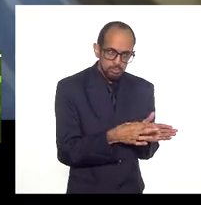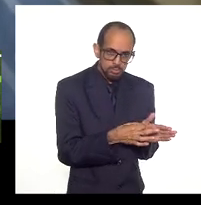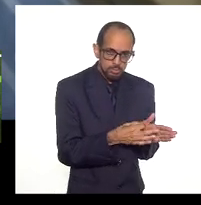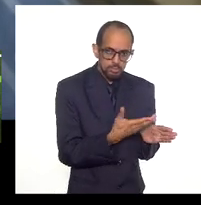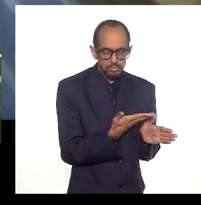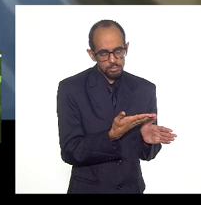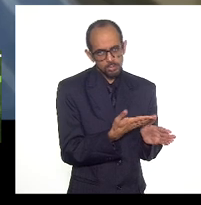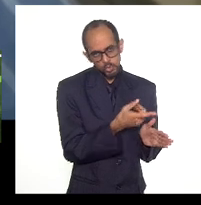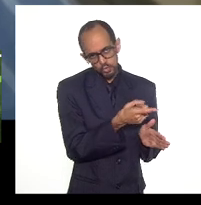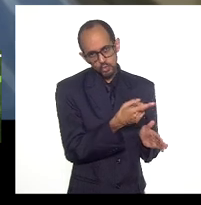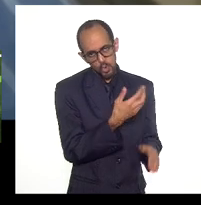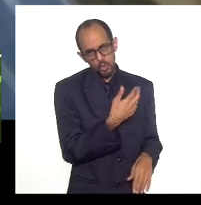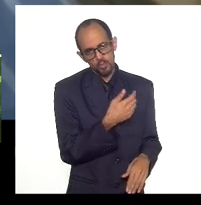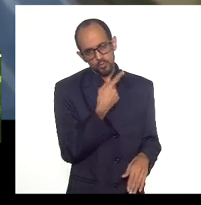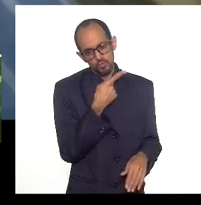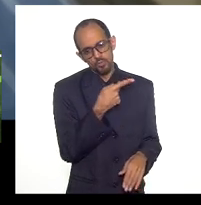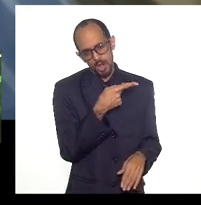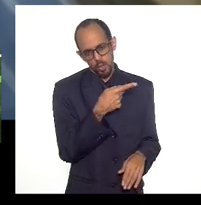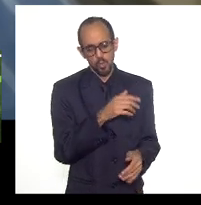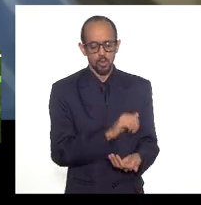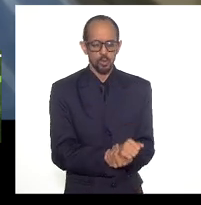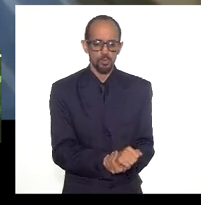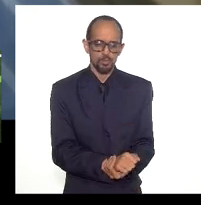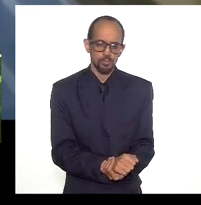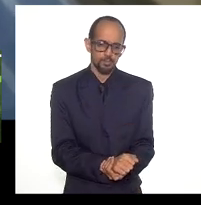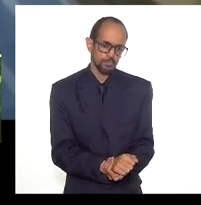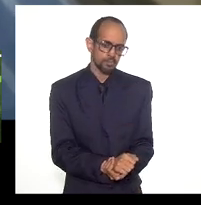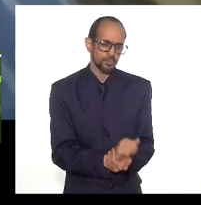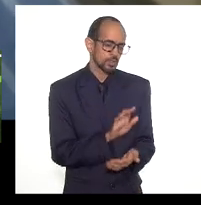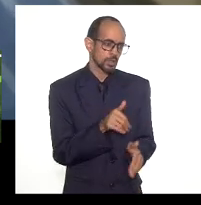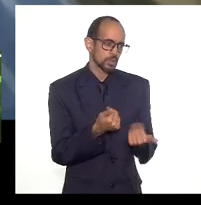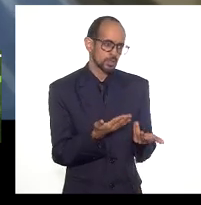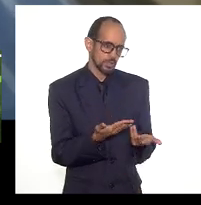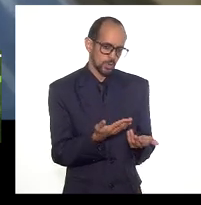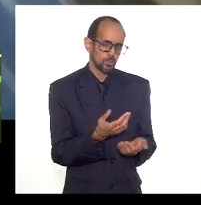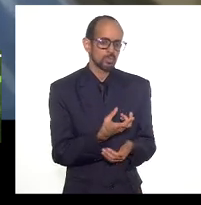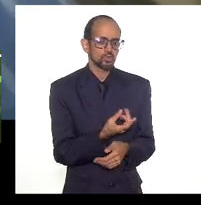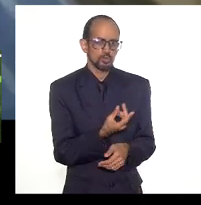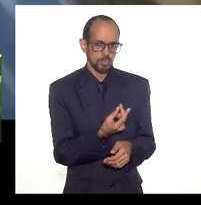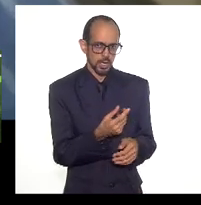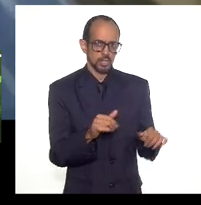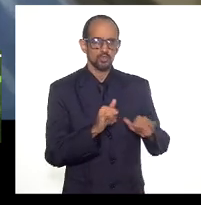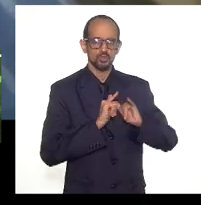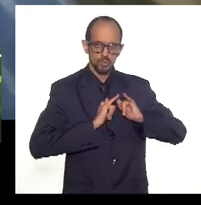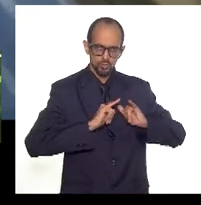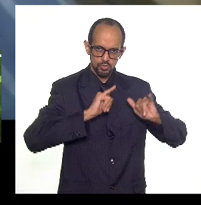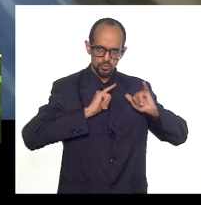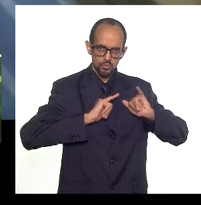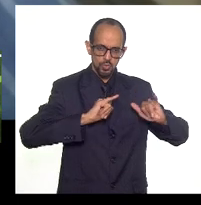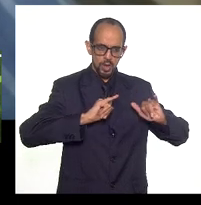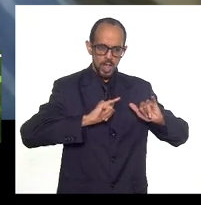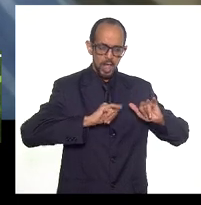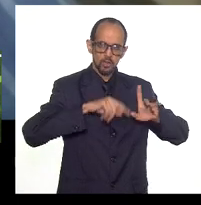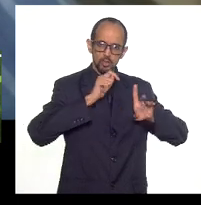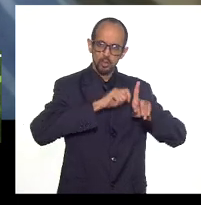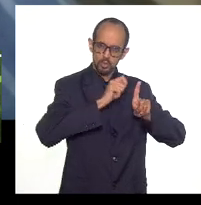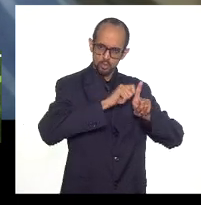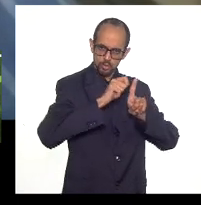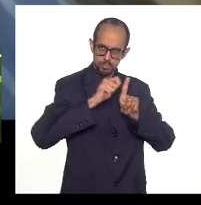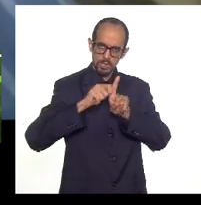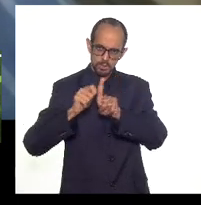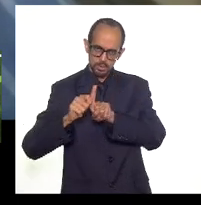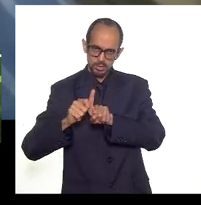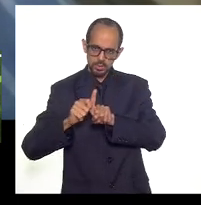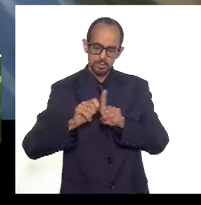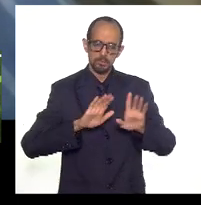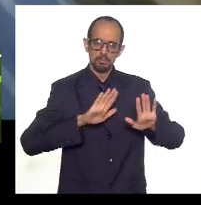o senhor colocou, esses preços são publicizados dessas correntes mensalmente.